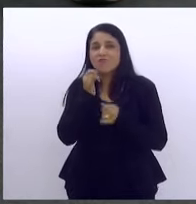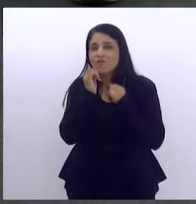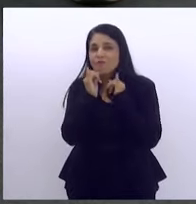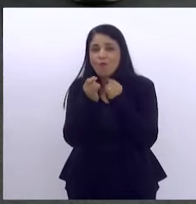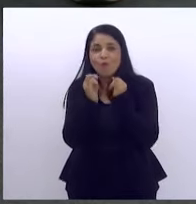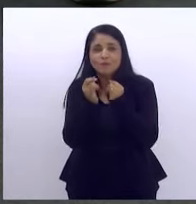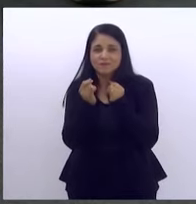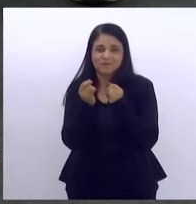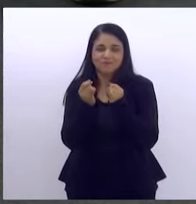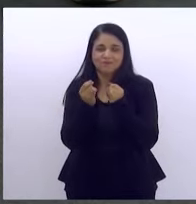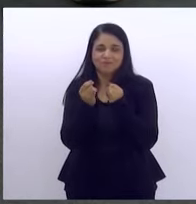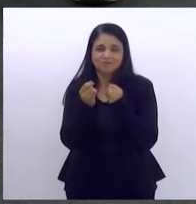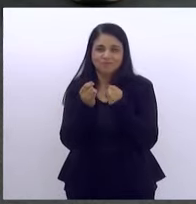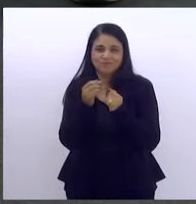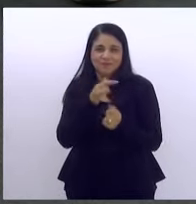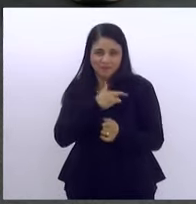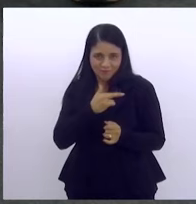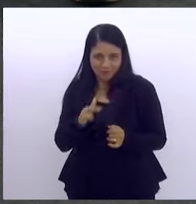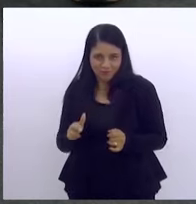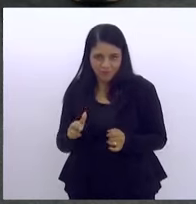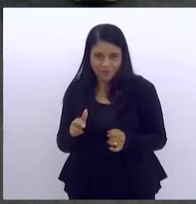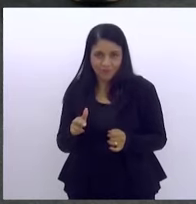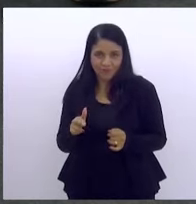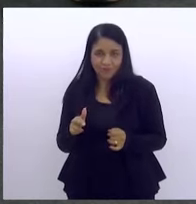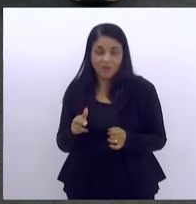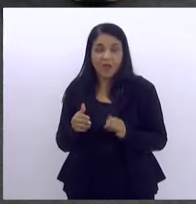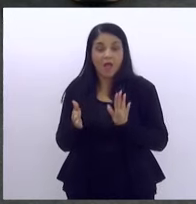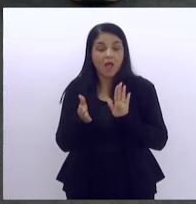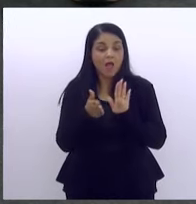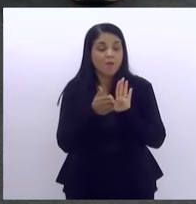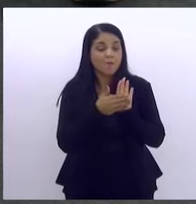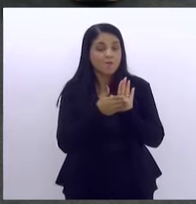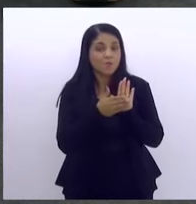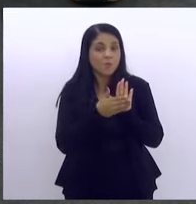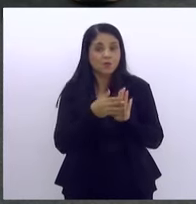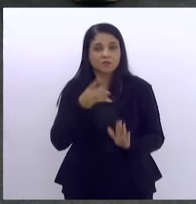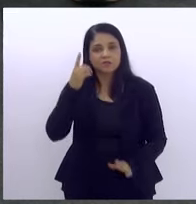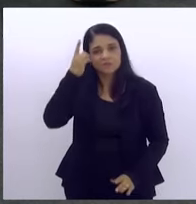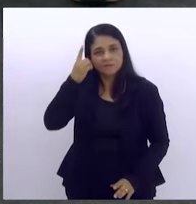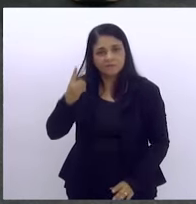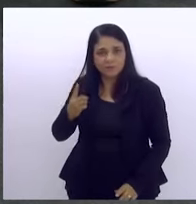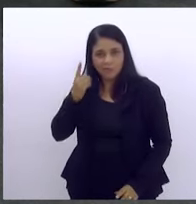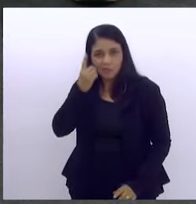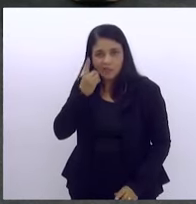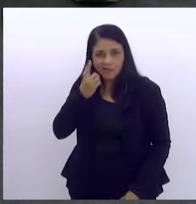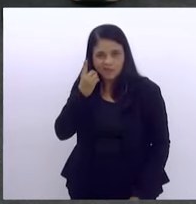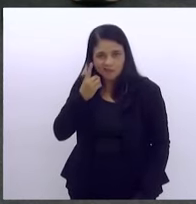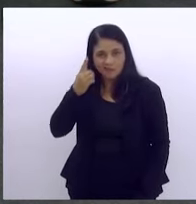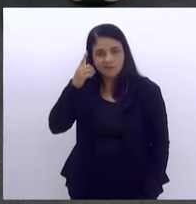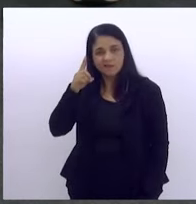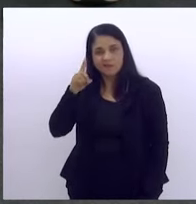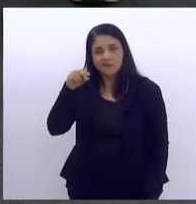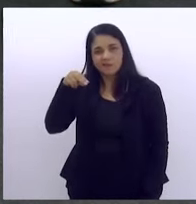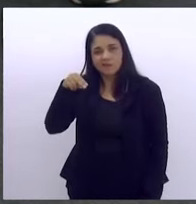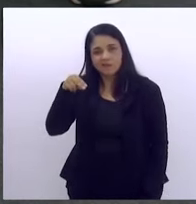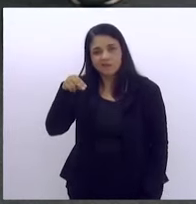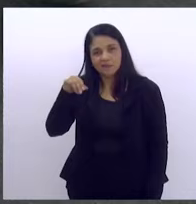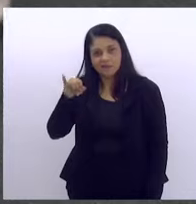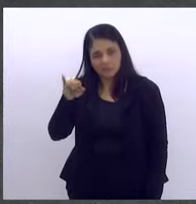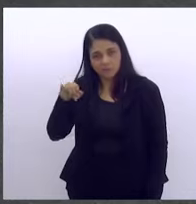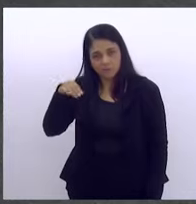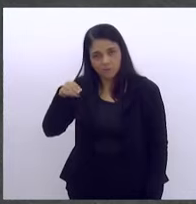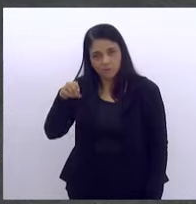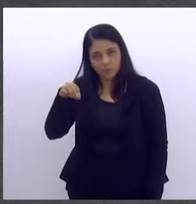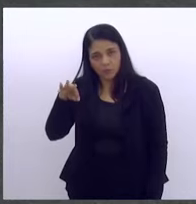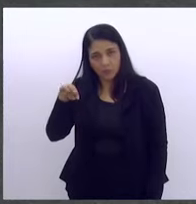não sabe sobre a religião. Então, esta é a proposta da deputada Dani Monteiro ao apresentar o projeto. Né? E